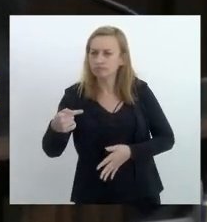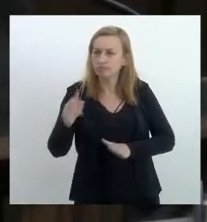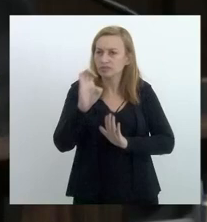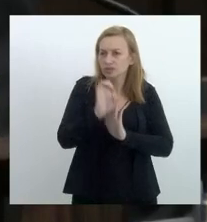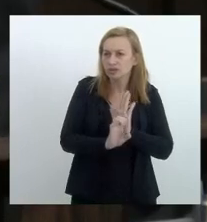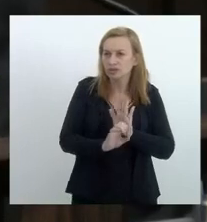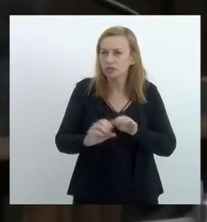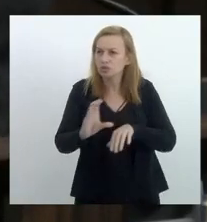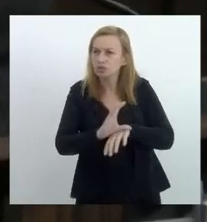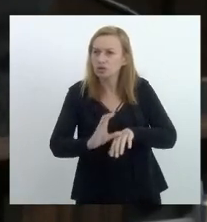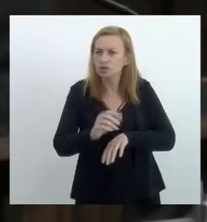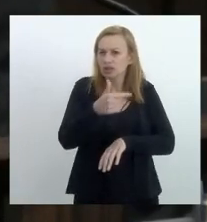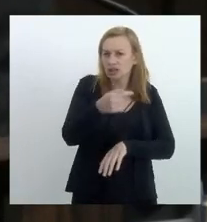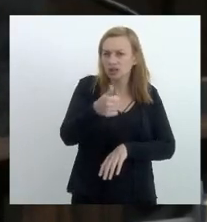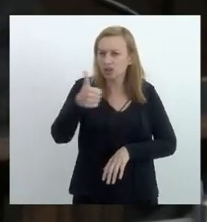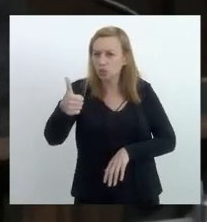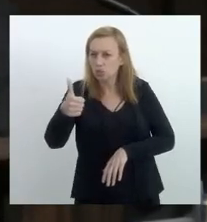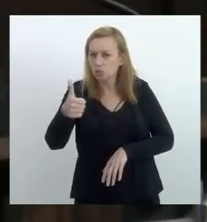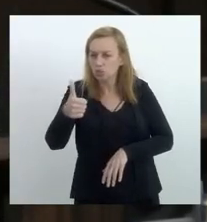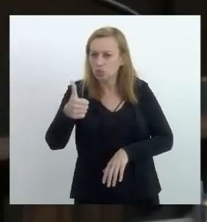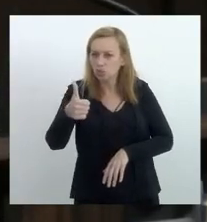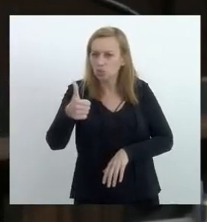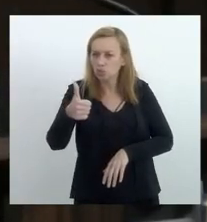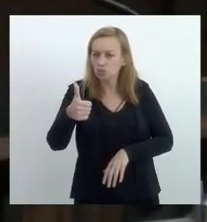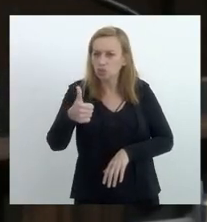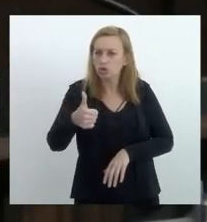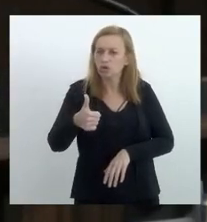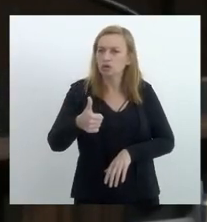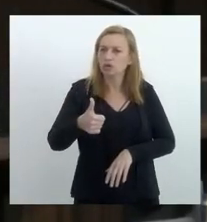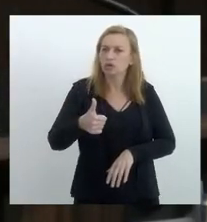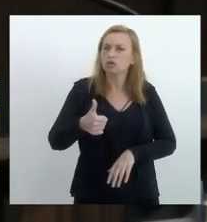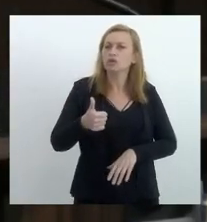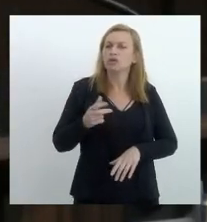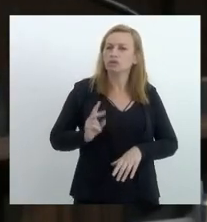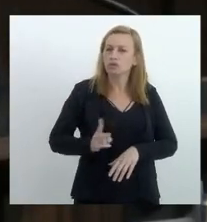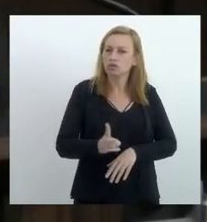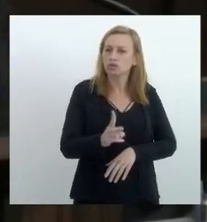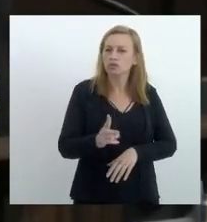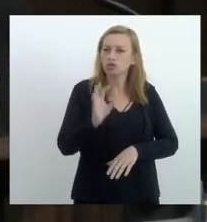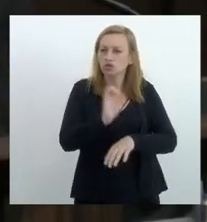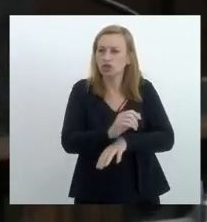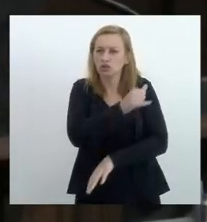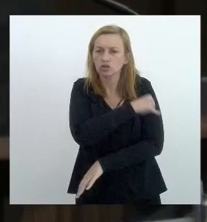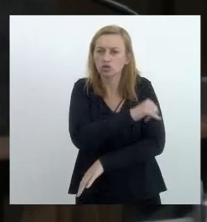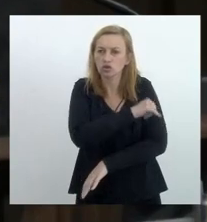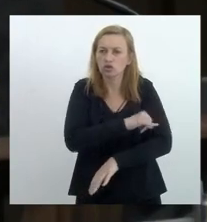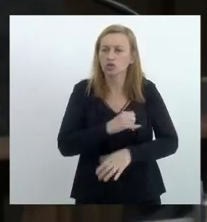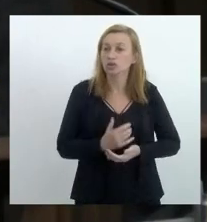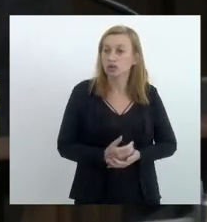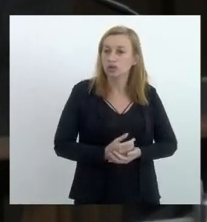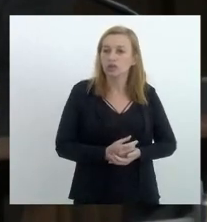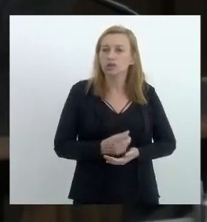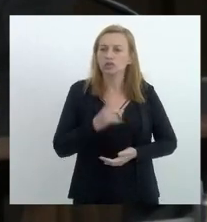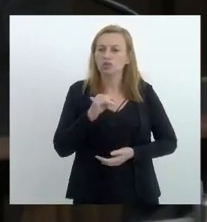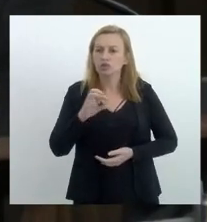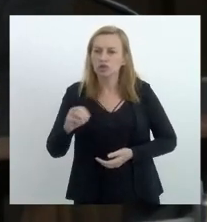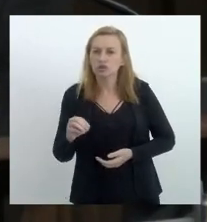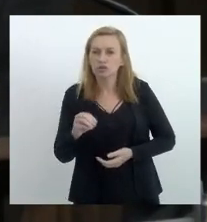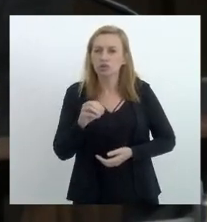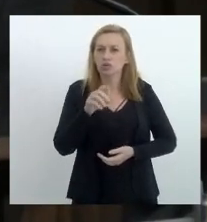Constitucional 71, que está em pleno vigor no Estado do Rio de Janeiro, que institui o dispositivo dos